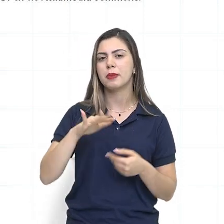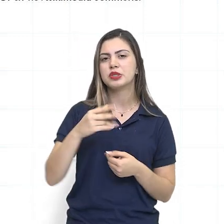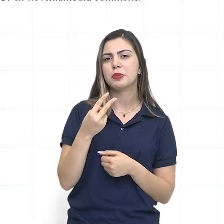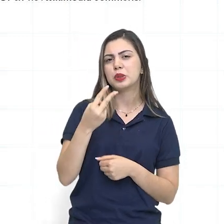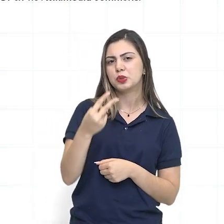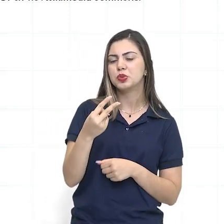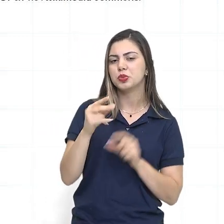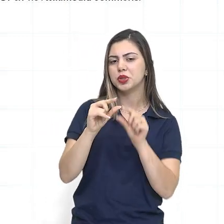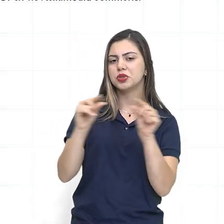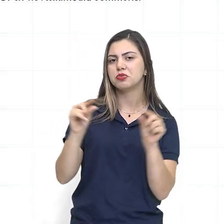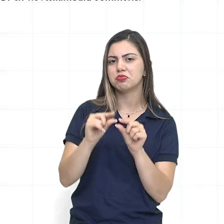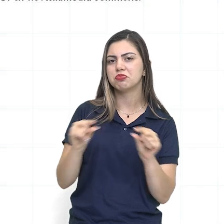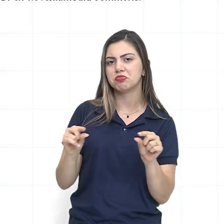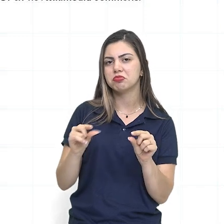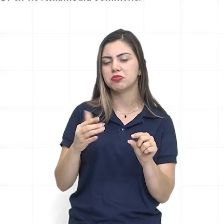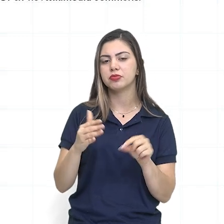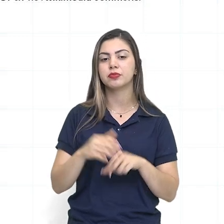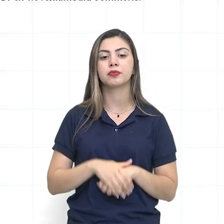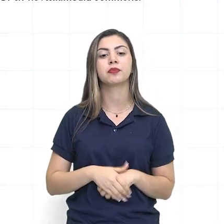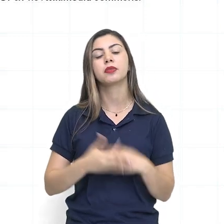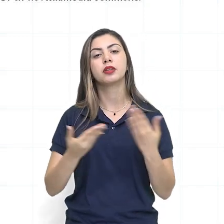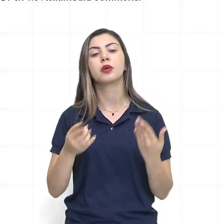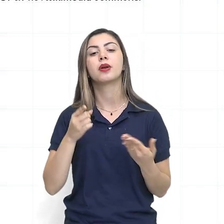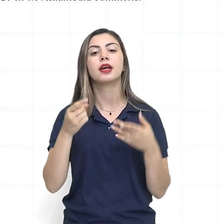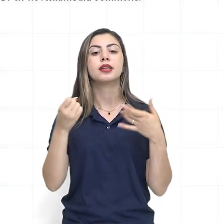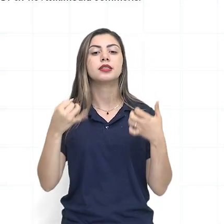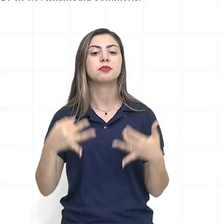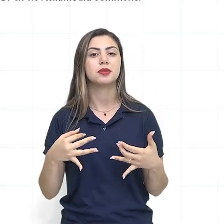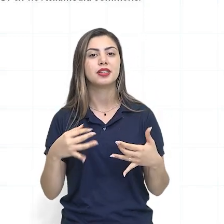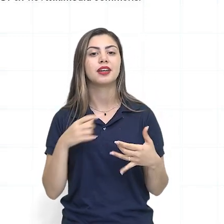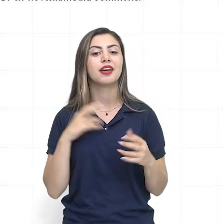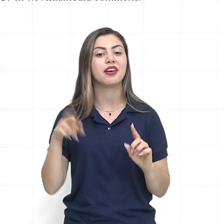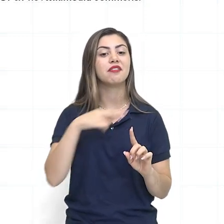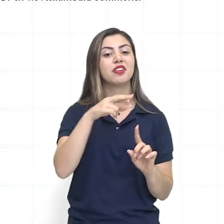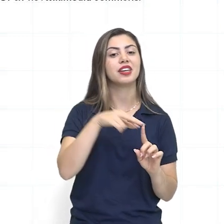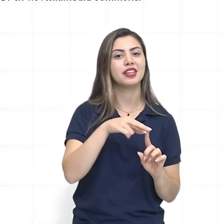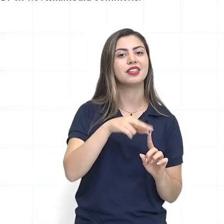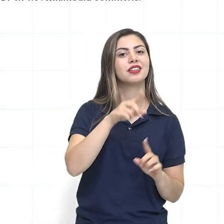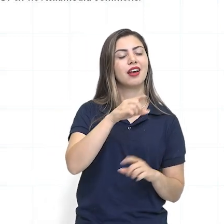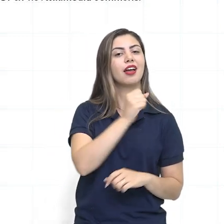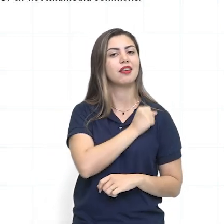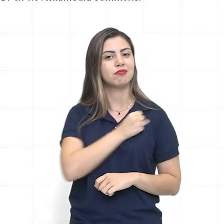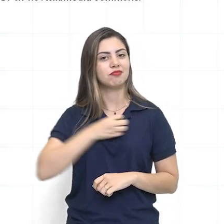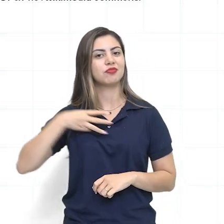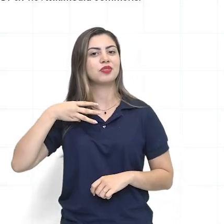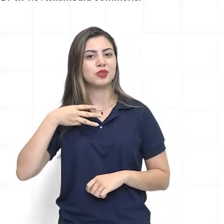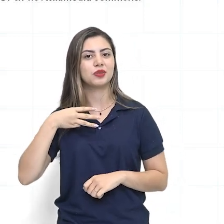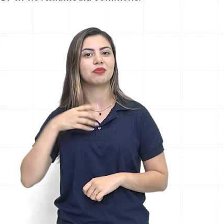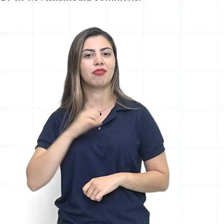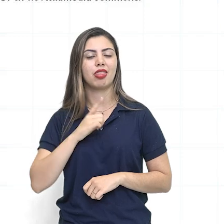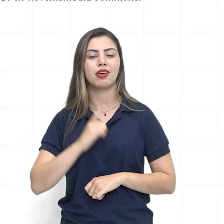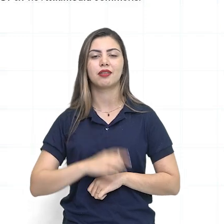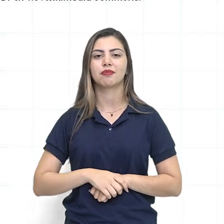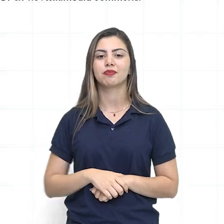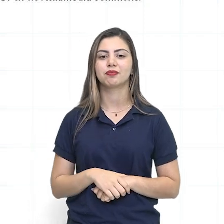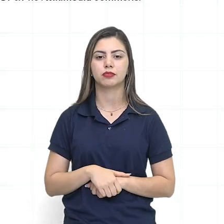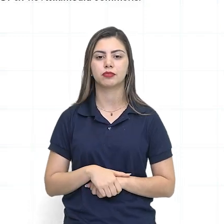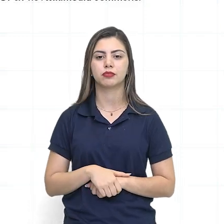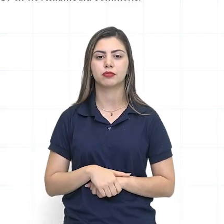menos, né? E está se dizendo de quem é essa fala, que no caso é o filósofo Sócrates, ok?